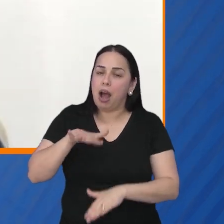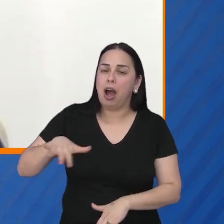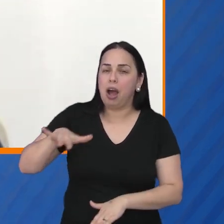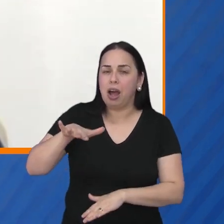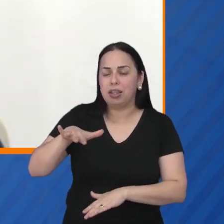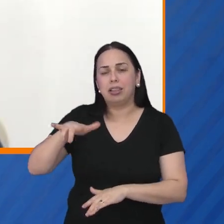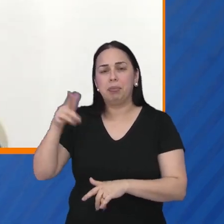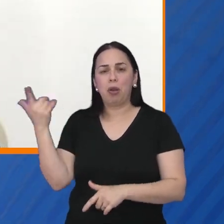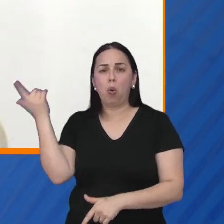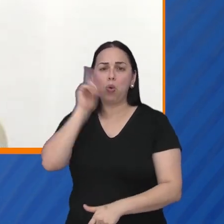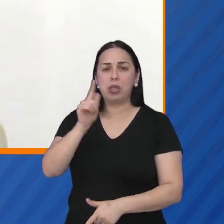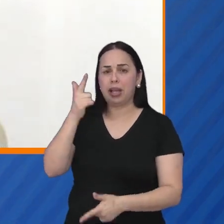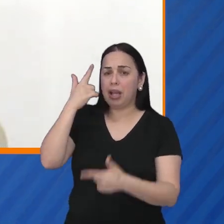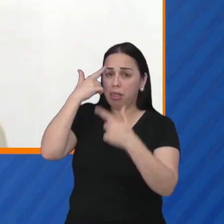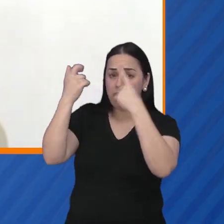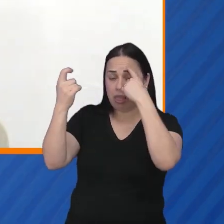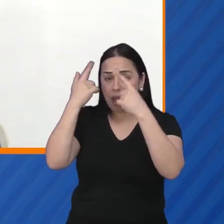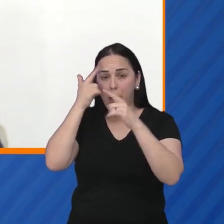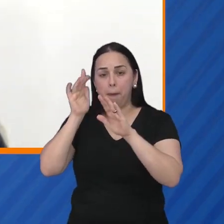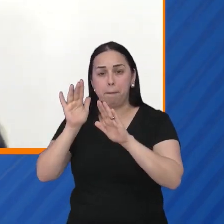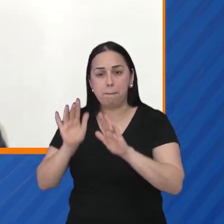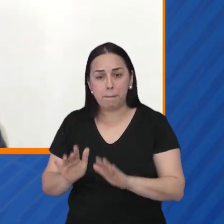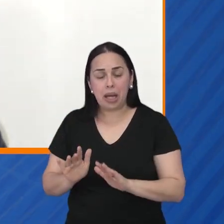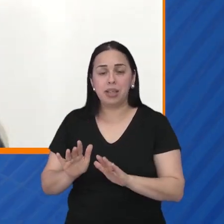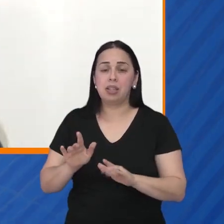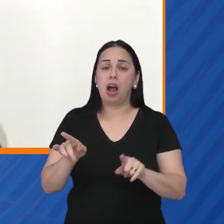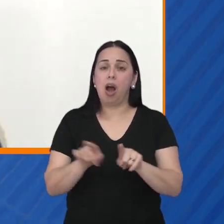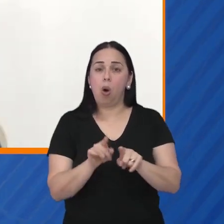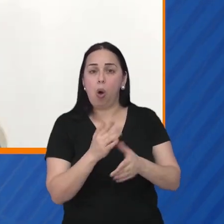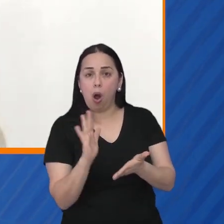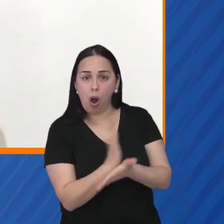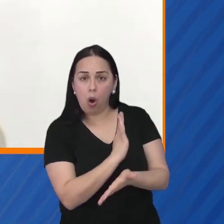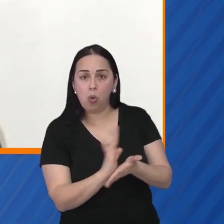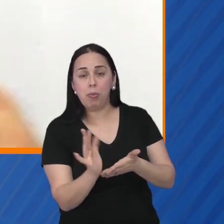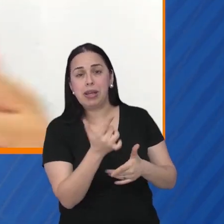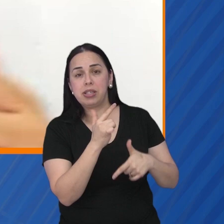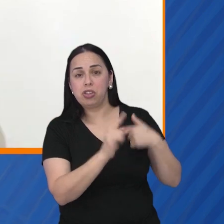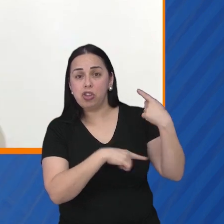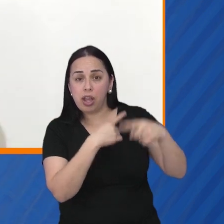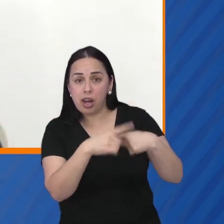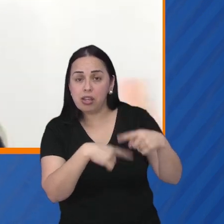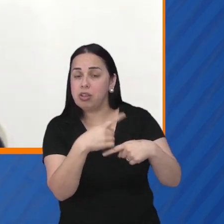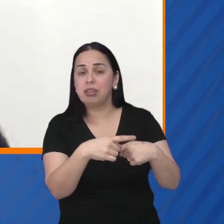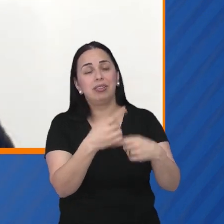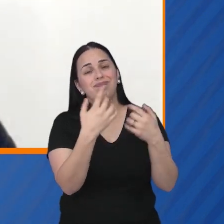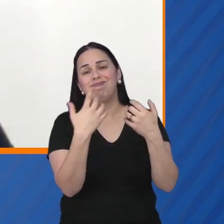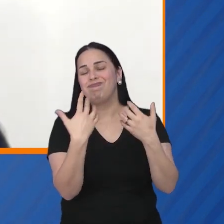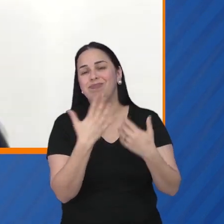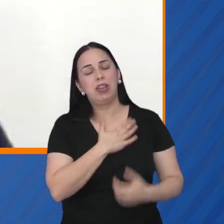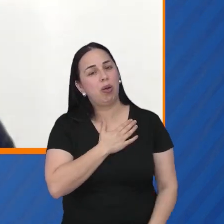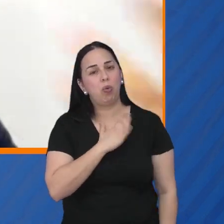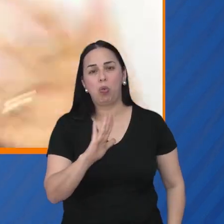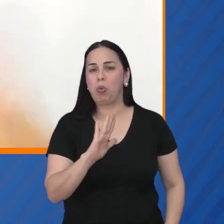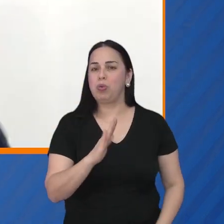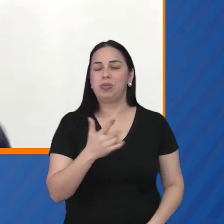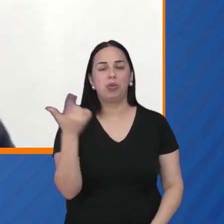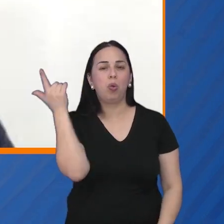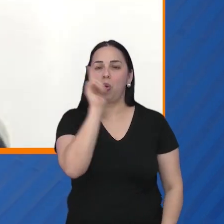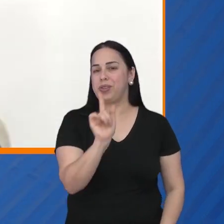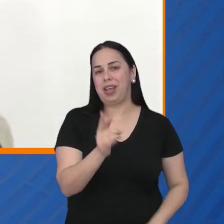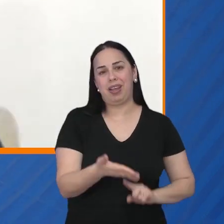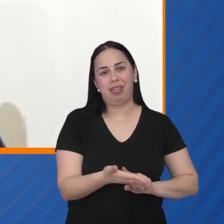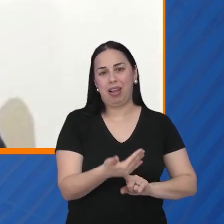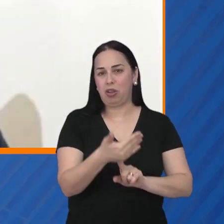do ponto de vista técnico, do ponto de vista até mesmo de produtividade, mas sim por uma dificuldade de outras gerações de fazerem